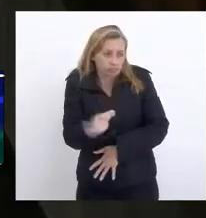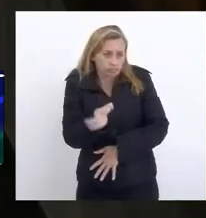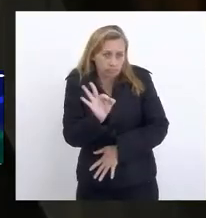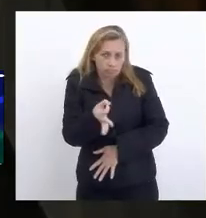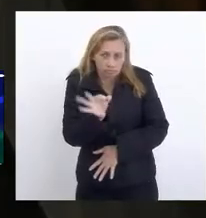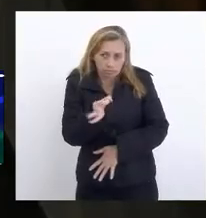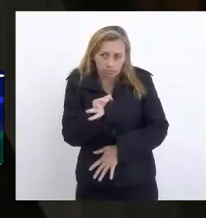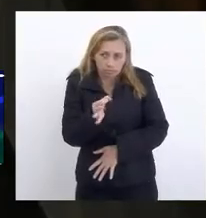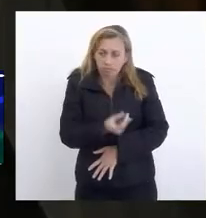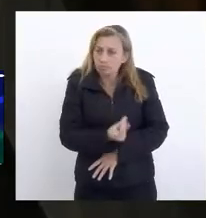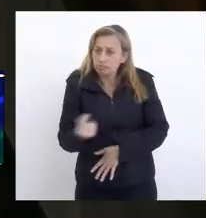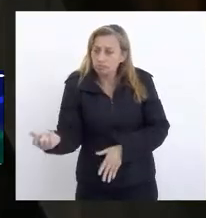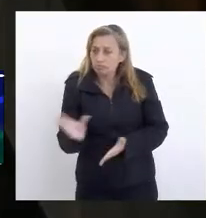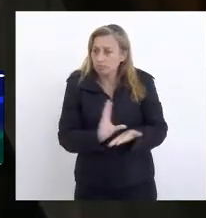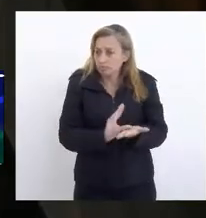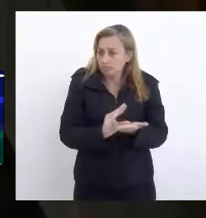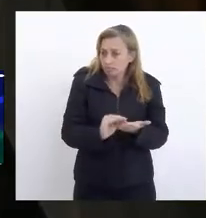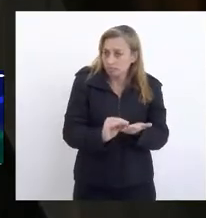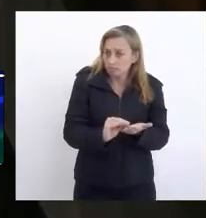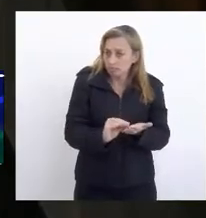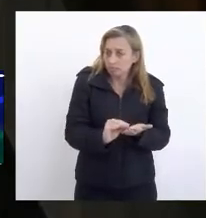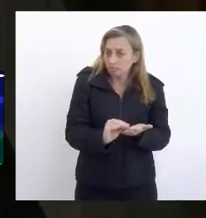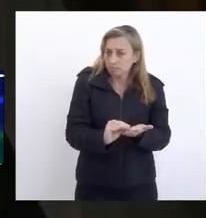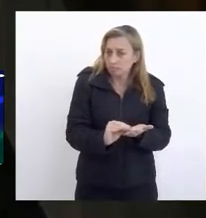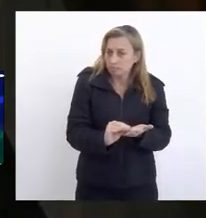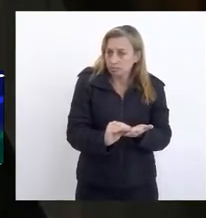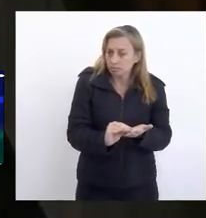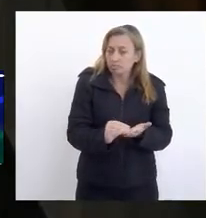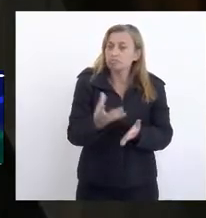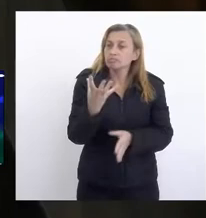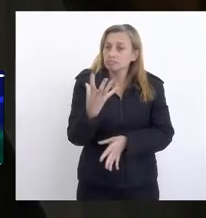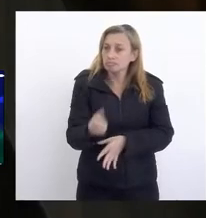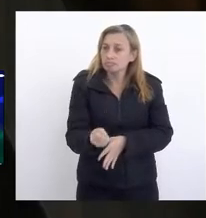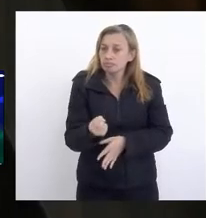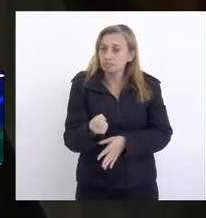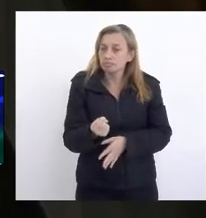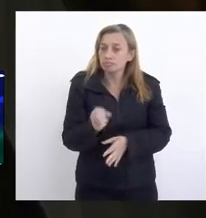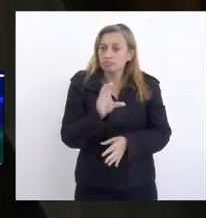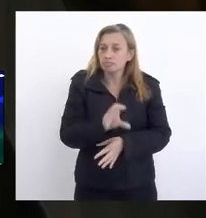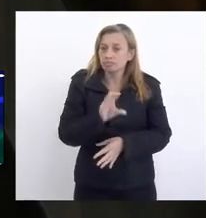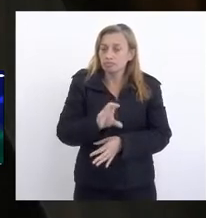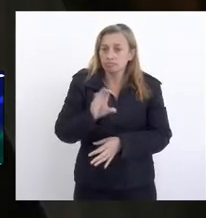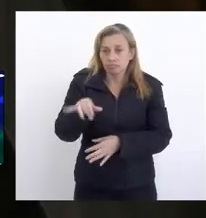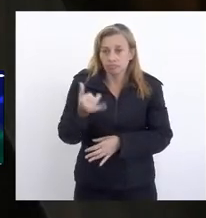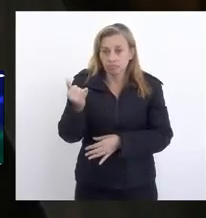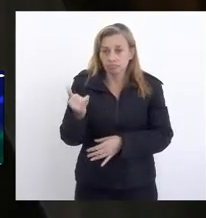evidentemente, sai de pauta e receberá na CCJ